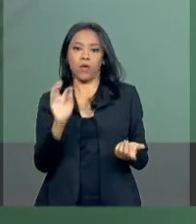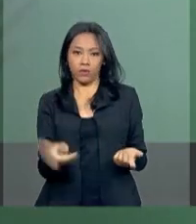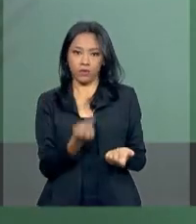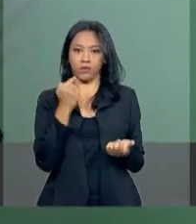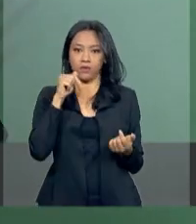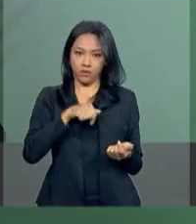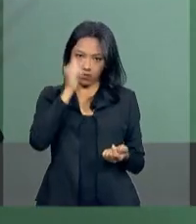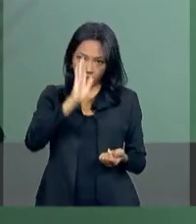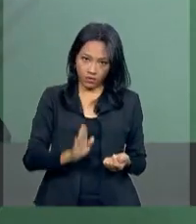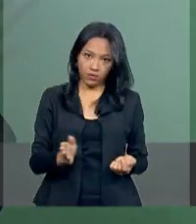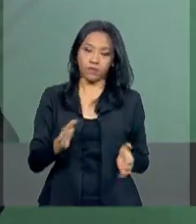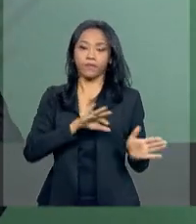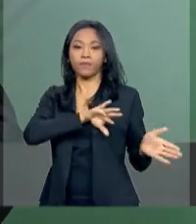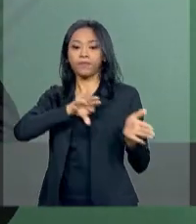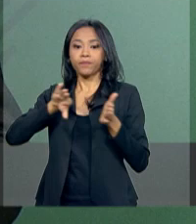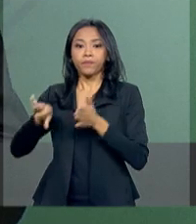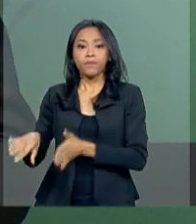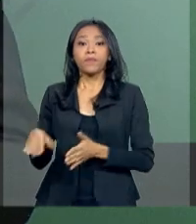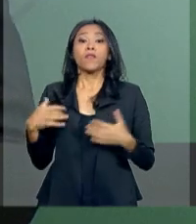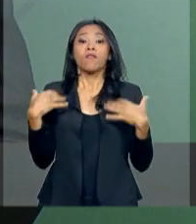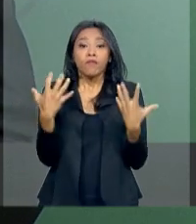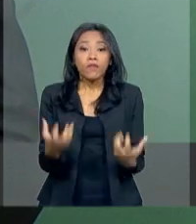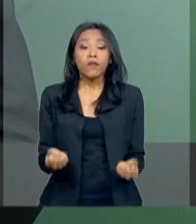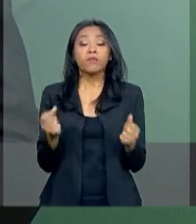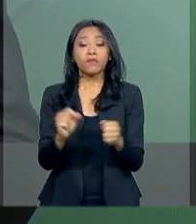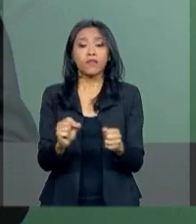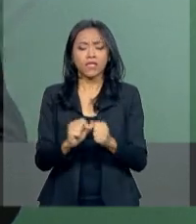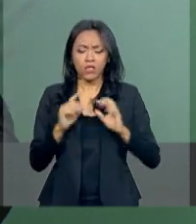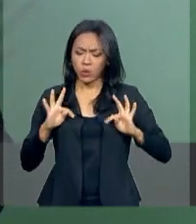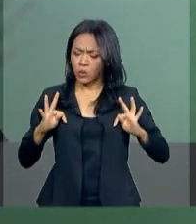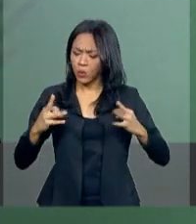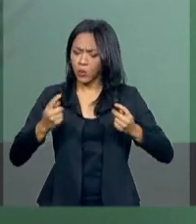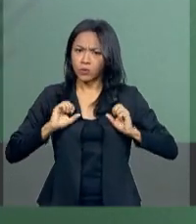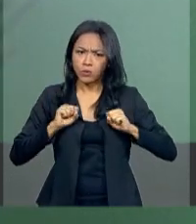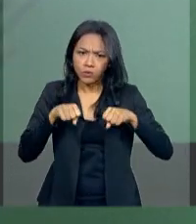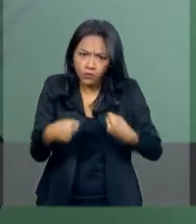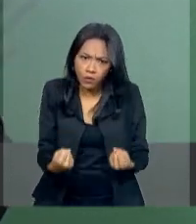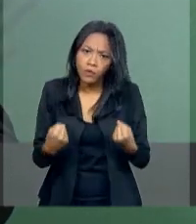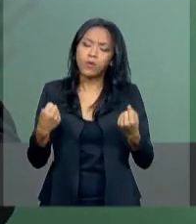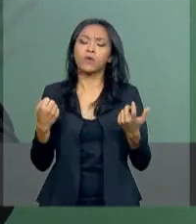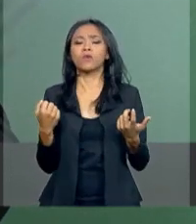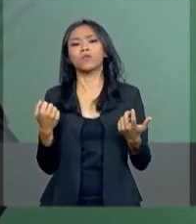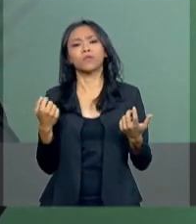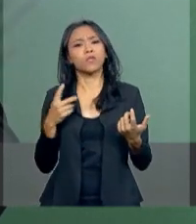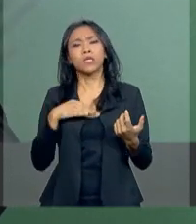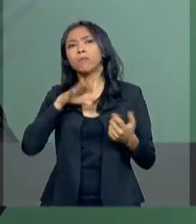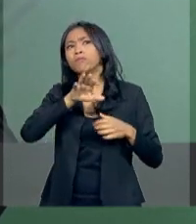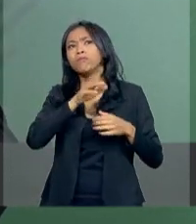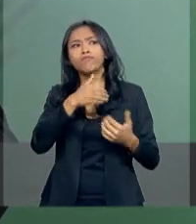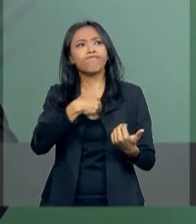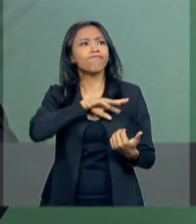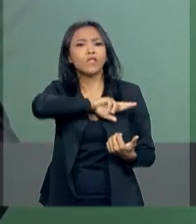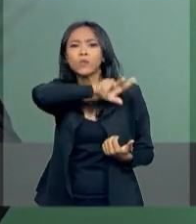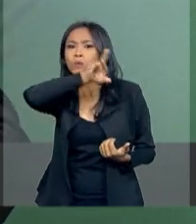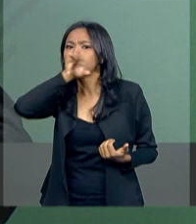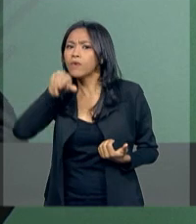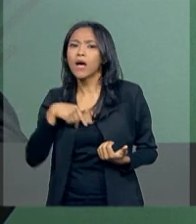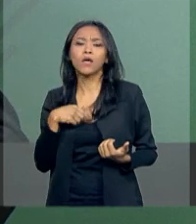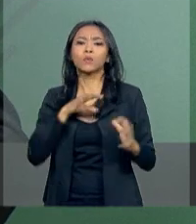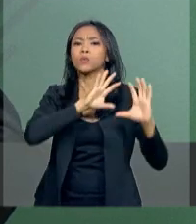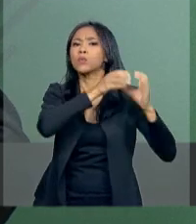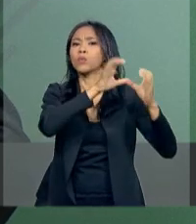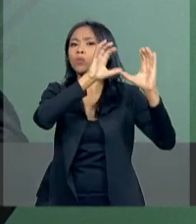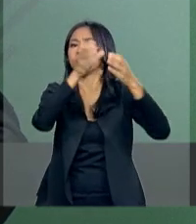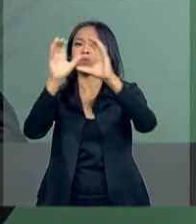realizar todos os esforços em todos os foros internacionais para